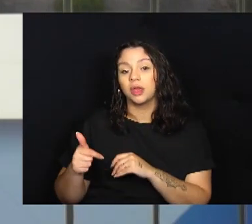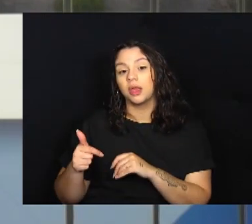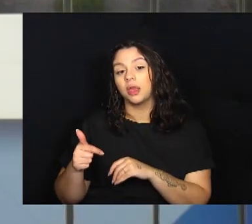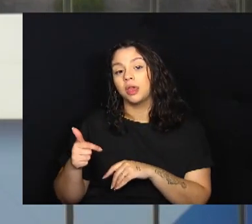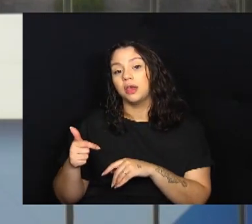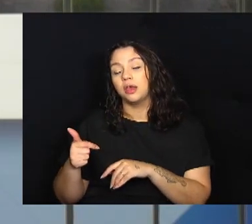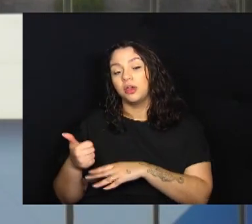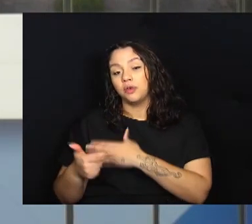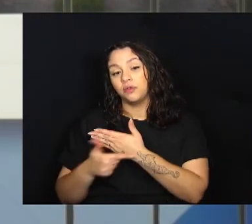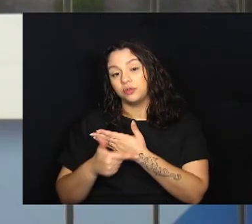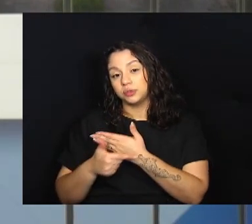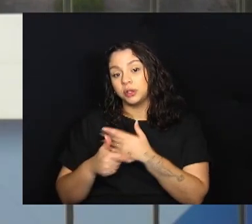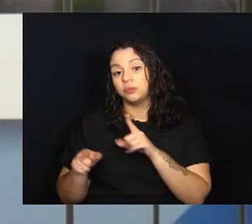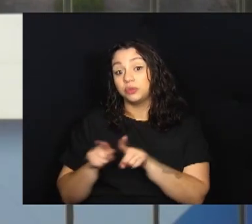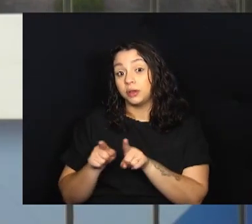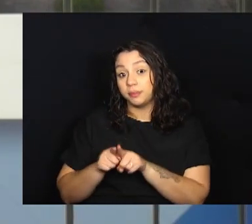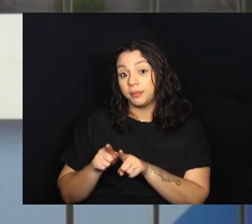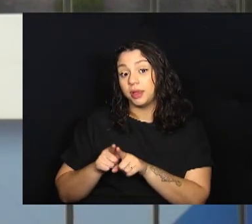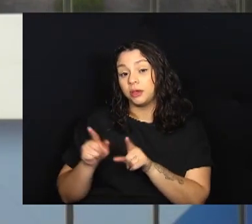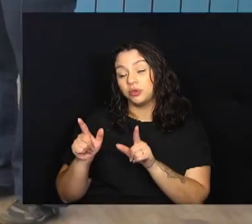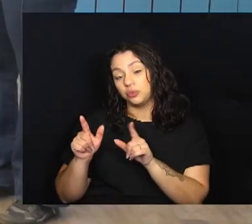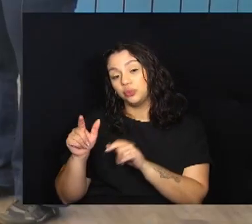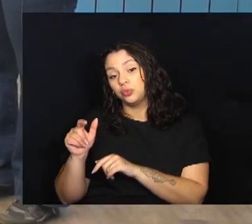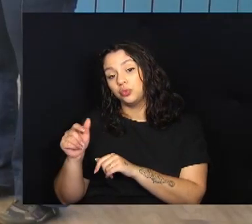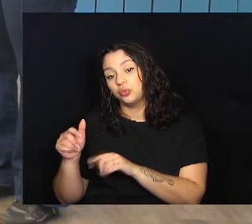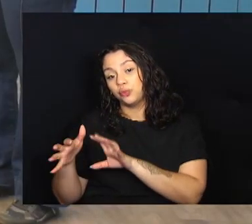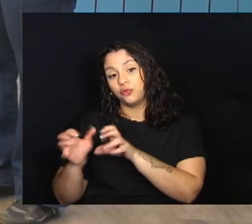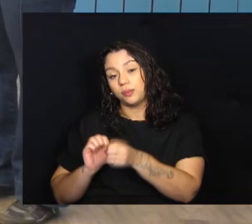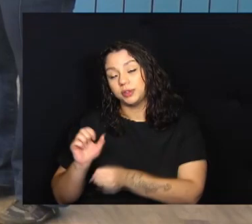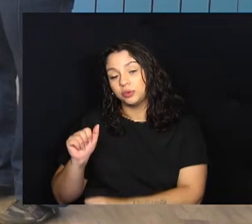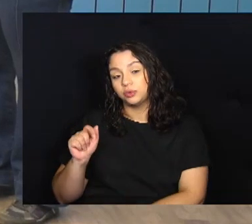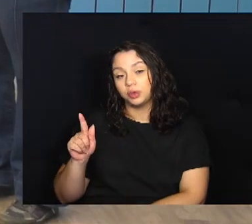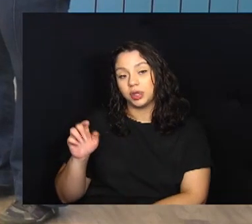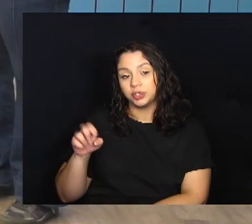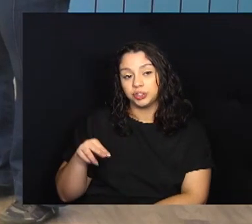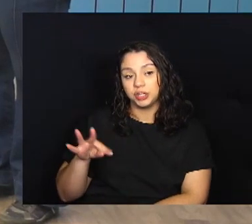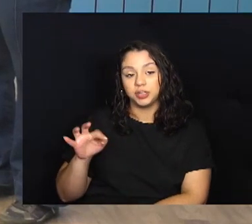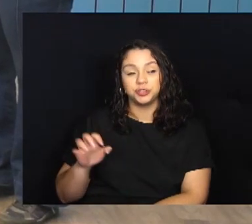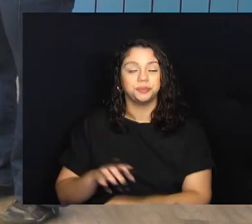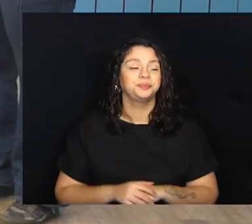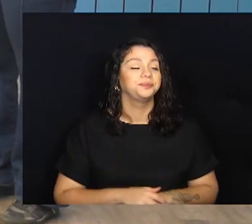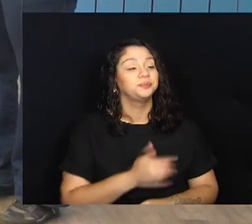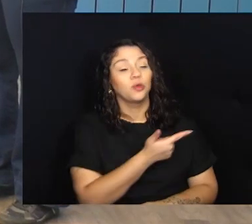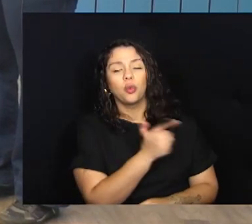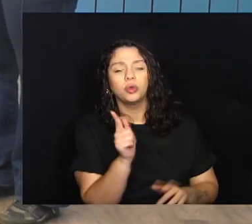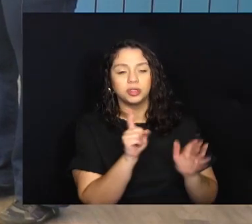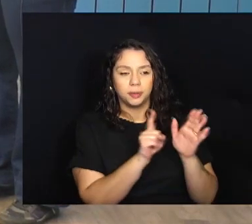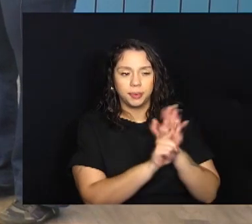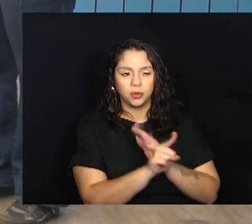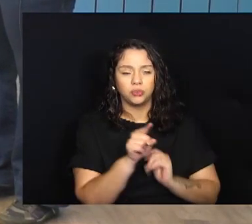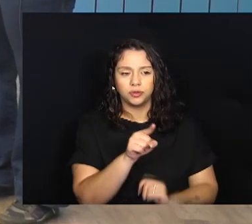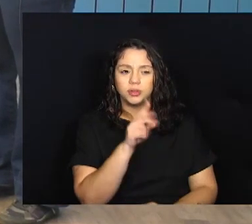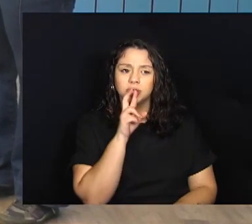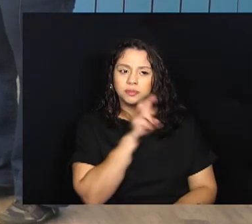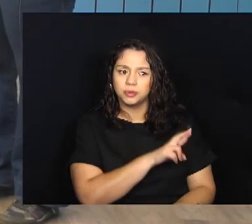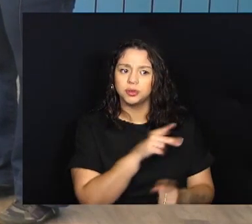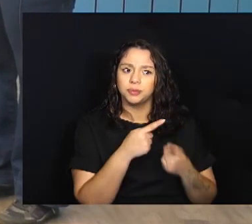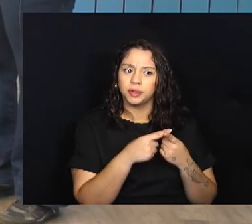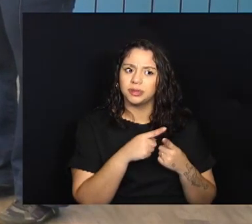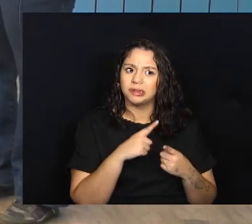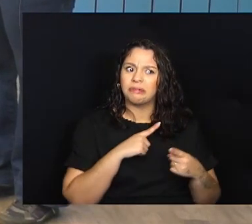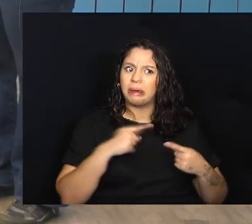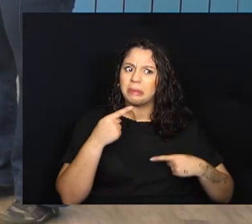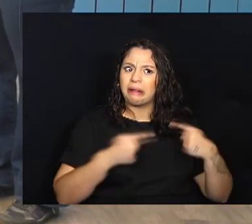trabalho dos agentes comunitários de saúde. E um segundo questionamento, ainda pegando o gancho da sua primeira resposta, porque foi até uma polêmica que eu